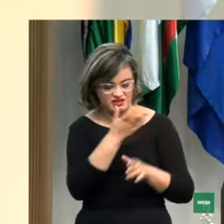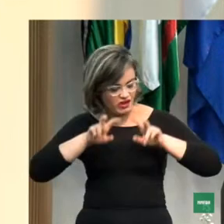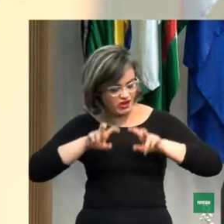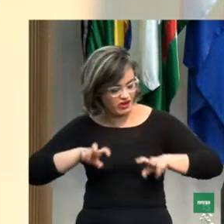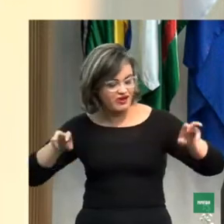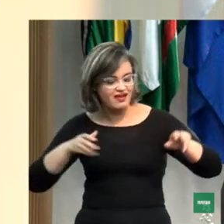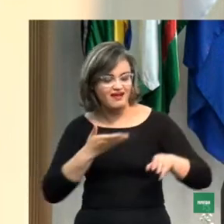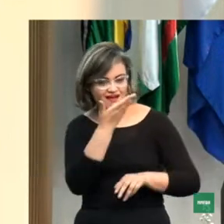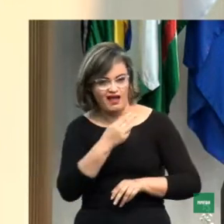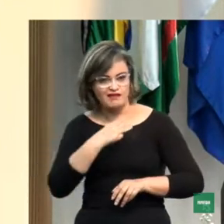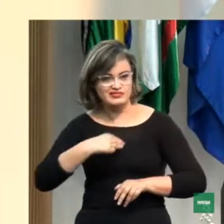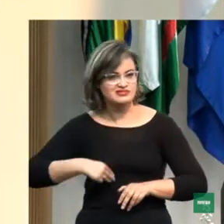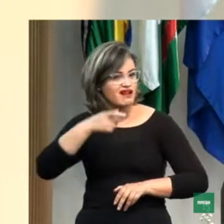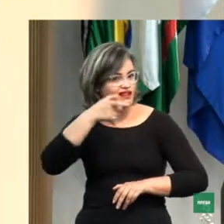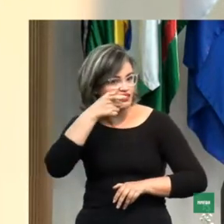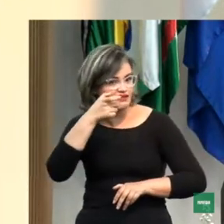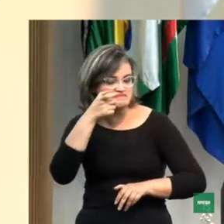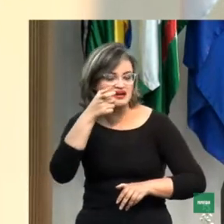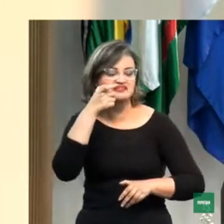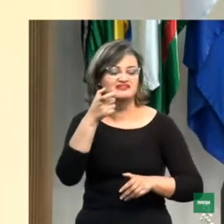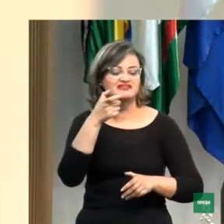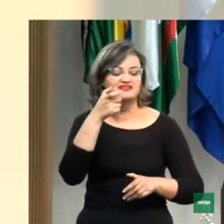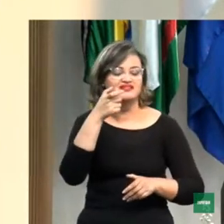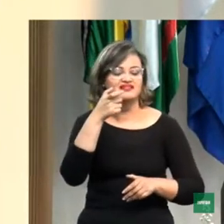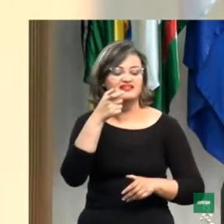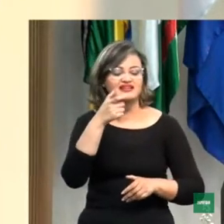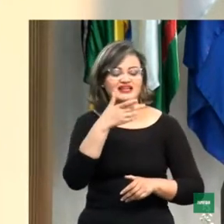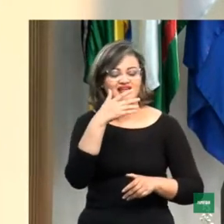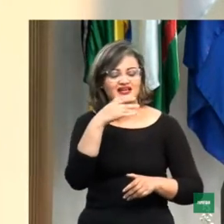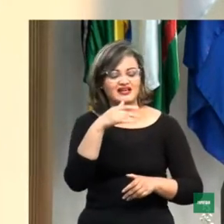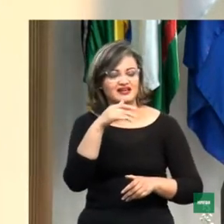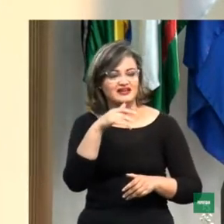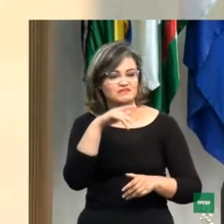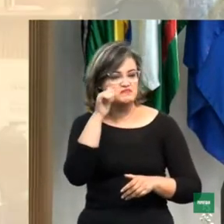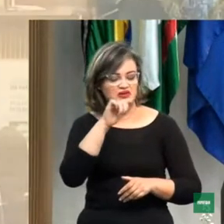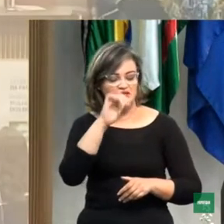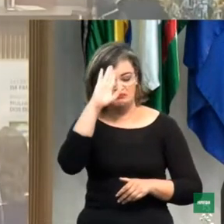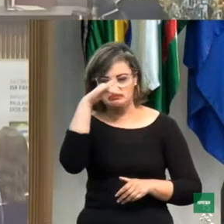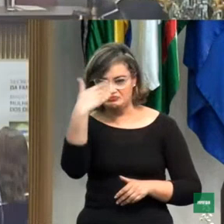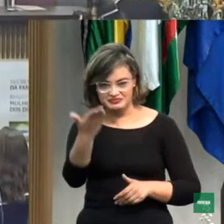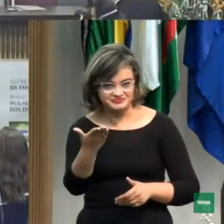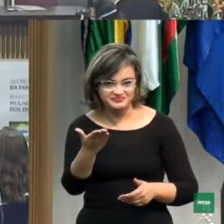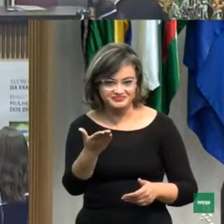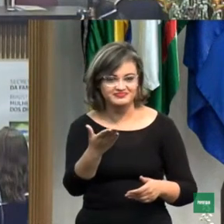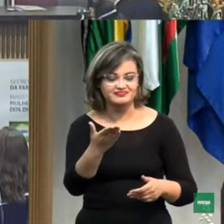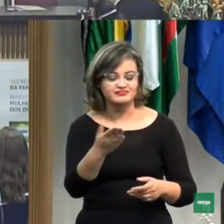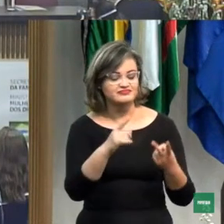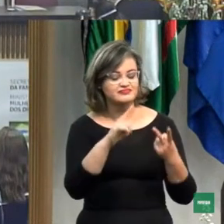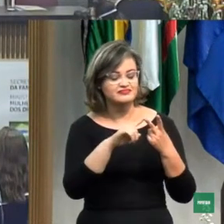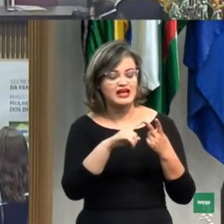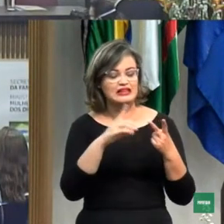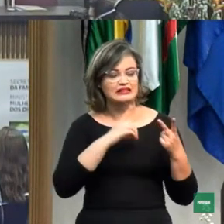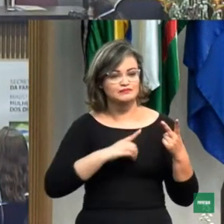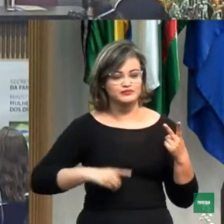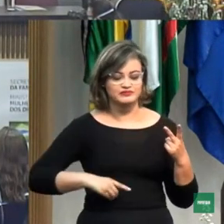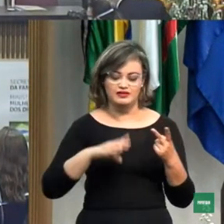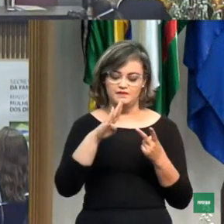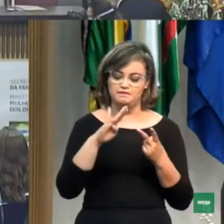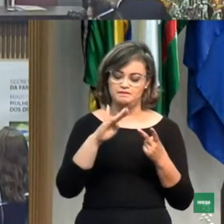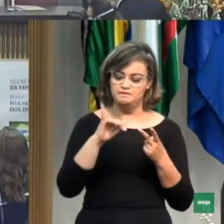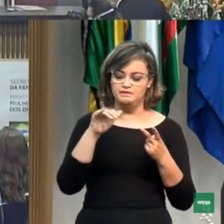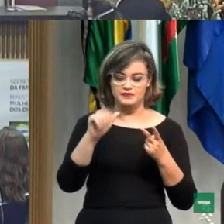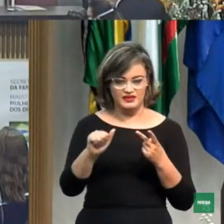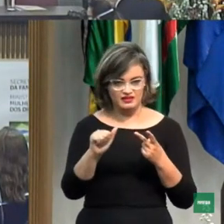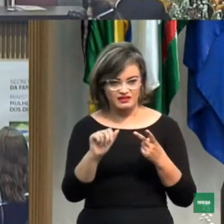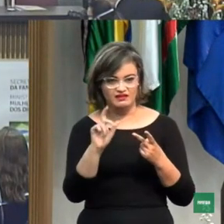Damares, excelentíssima senhora Damares, a deputada Bia Kitts, excelentíssima também,